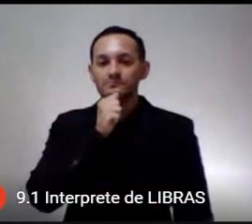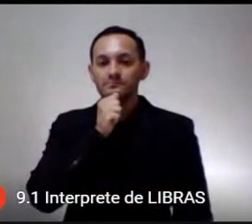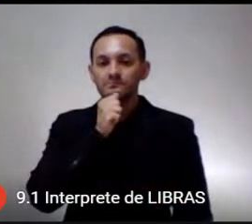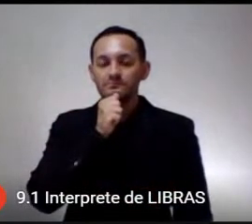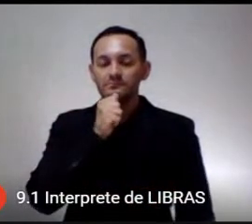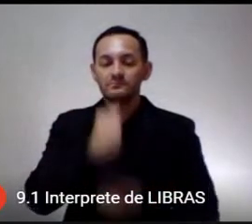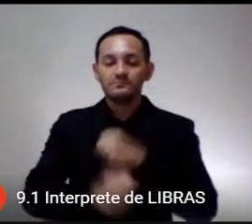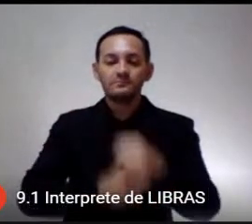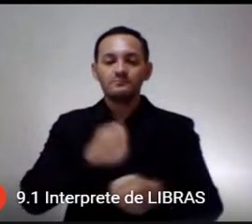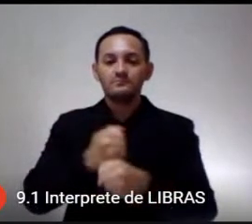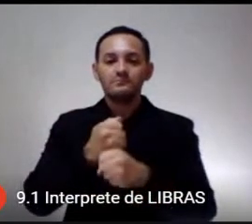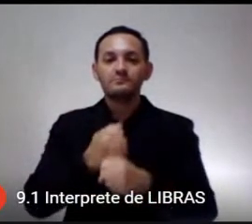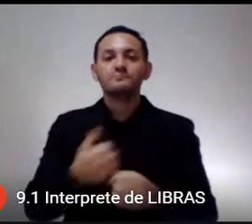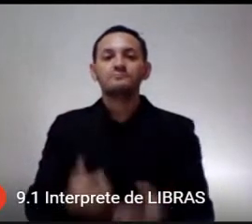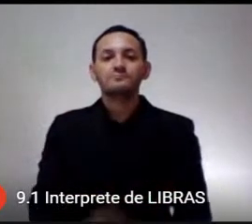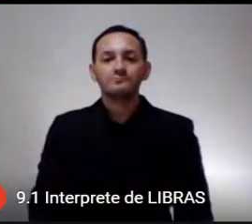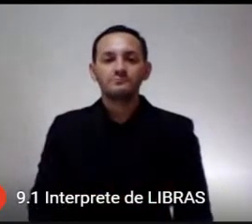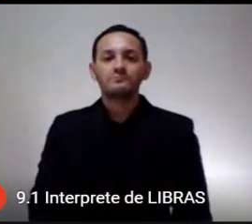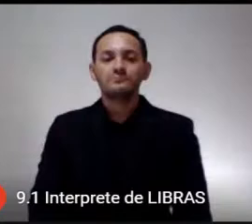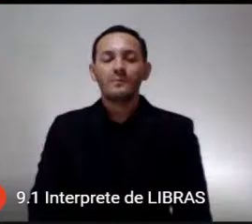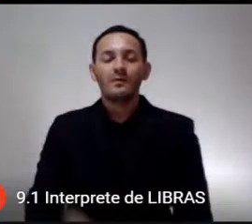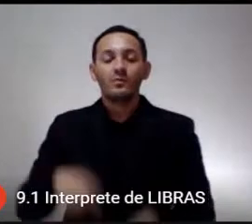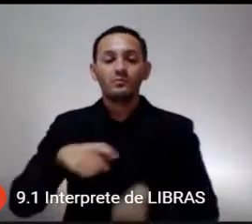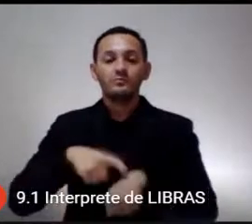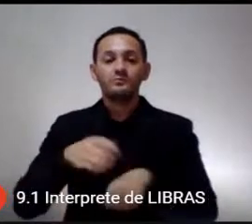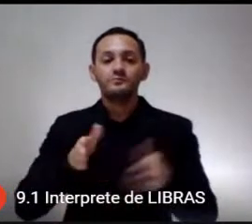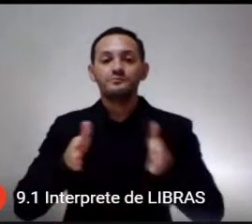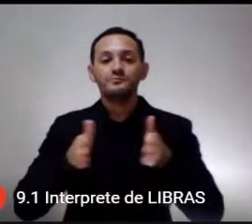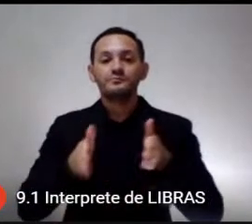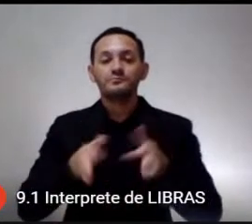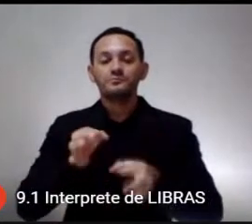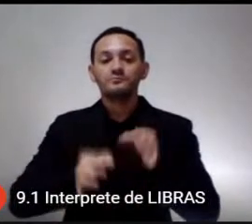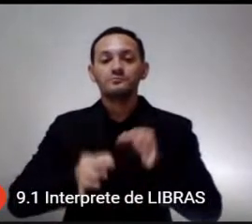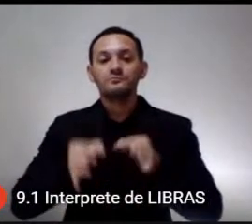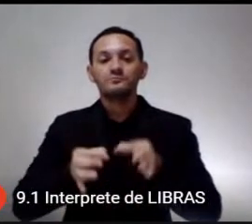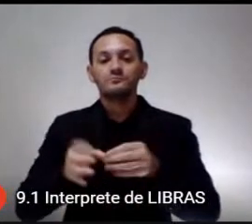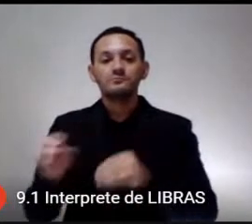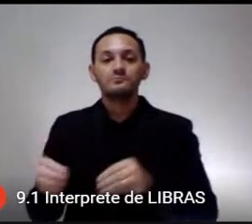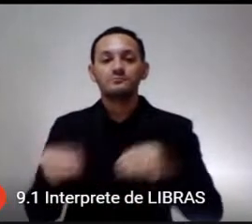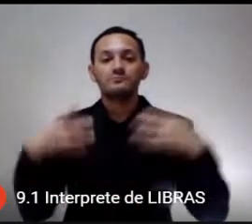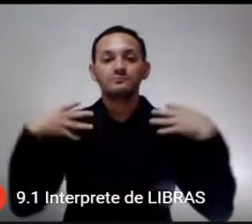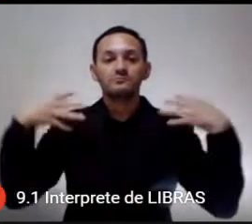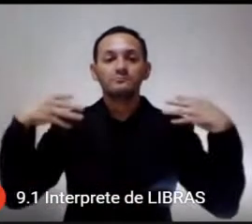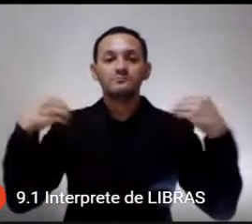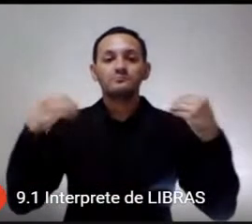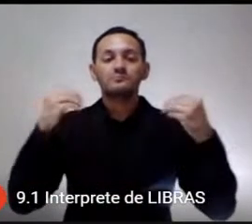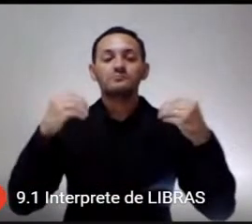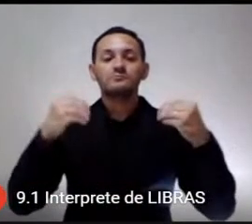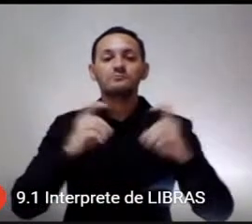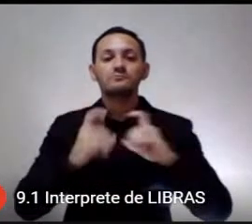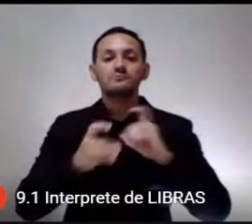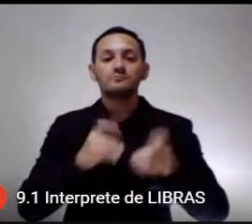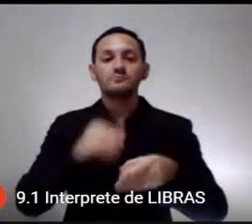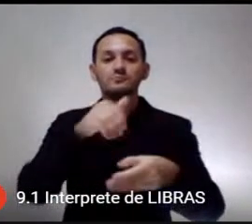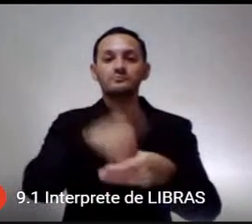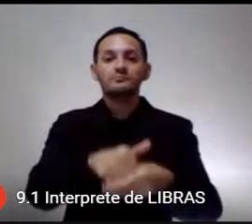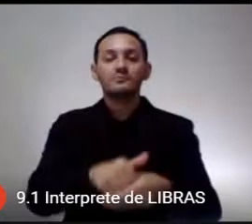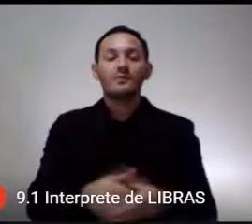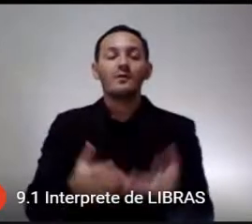por referência a data do julgamento que designou os magistrados para a função eleitoral. Esse é meu voto, senhor